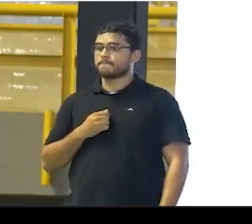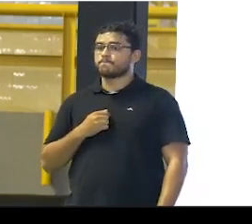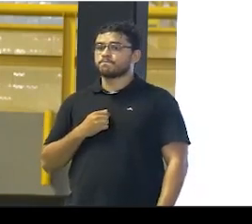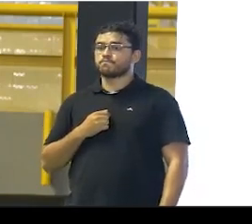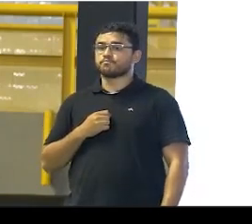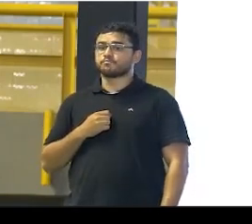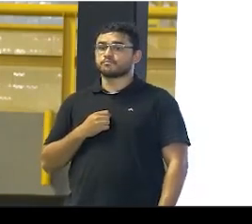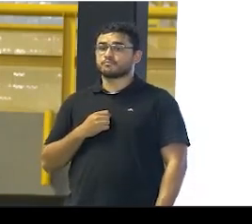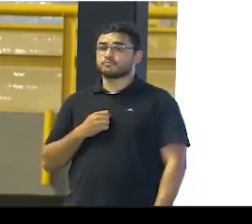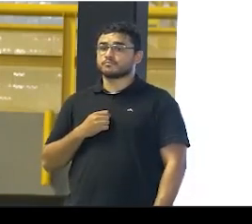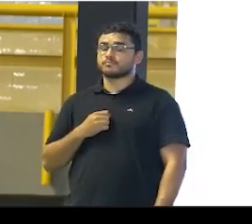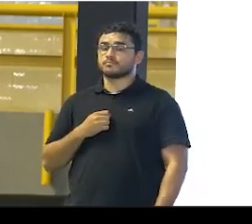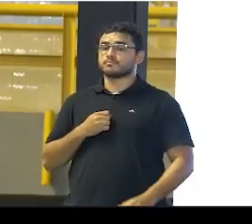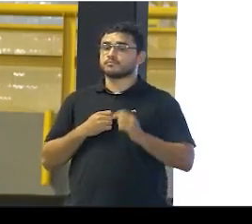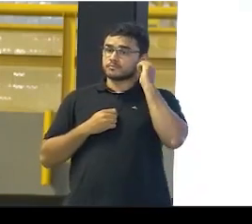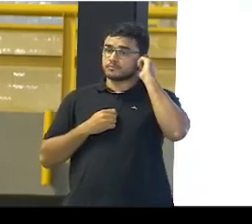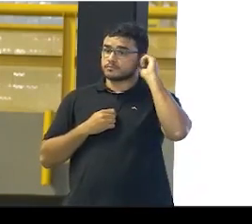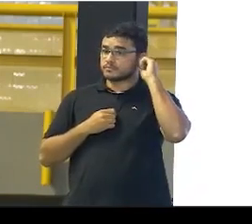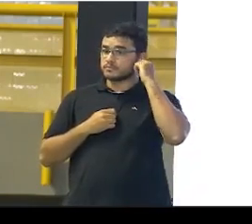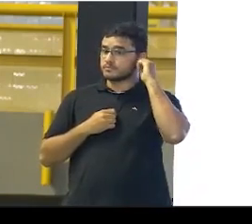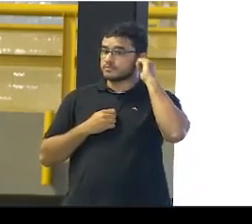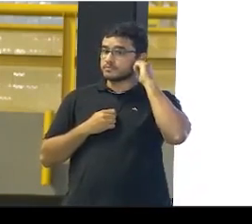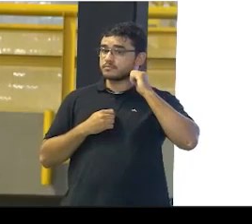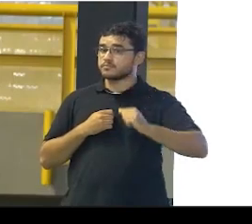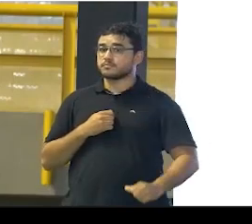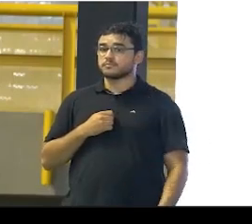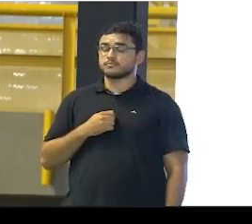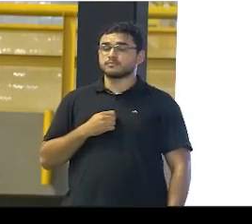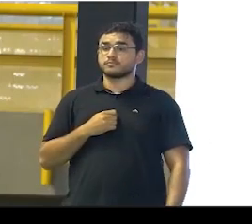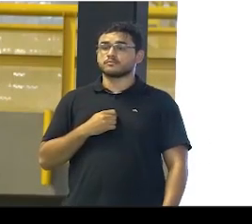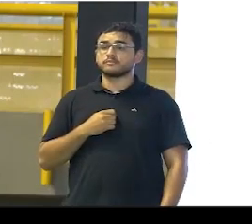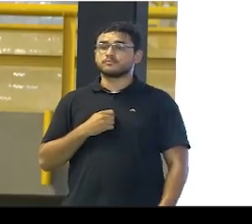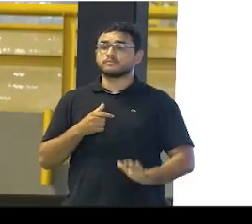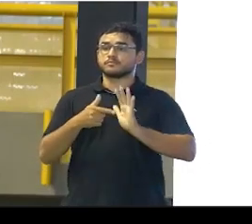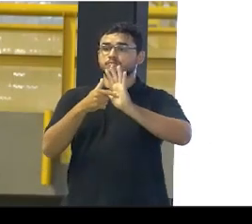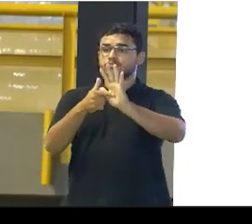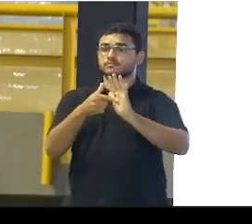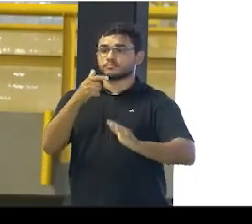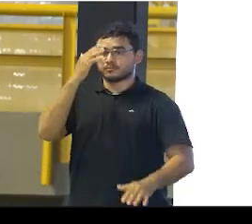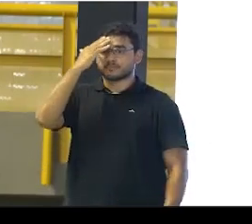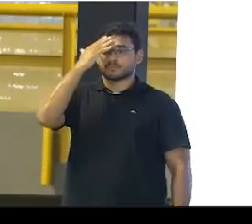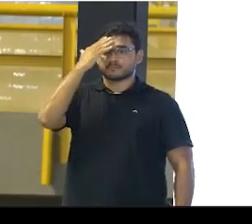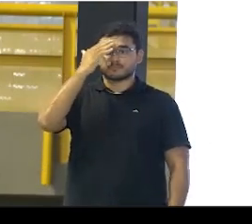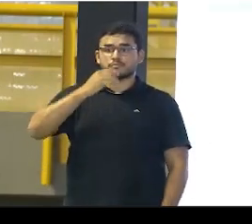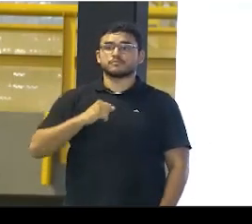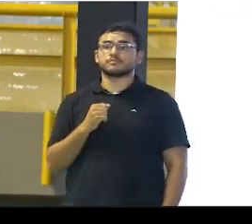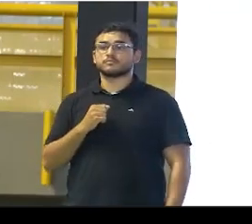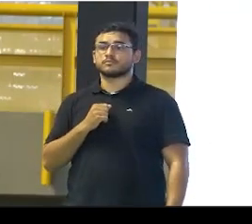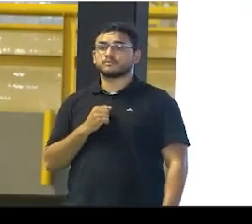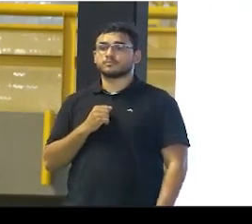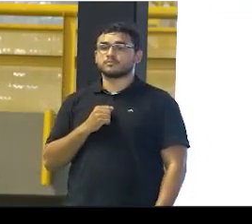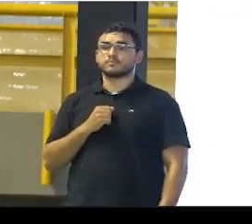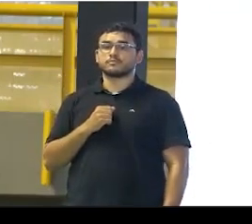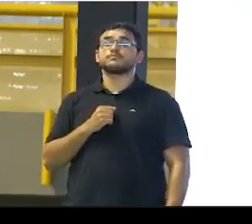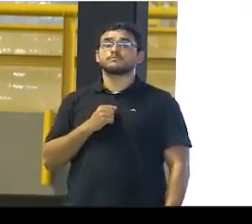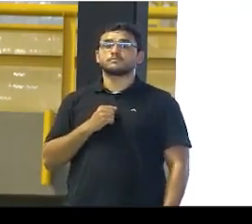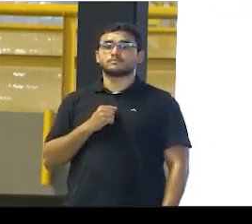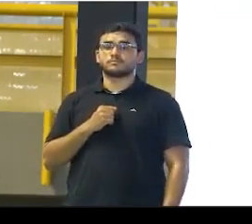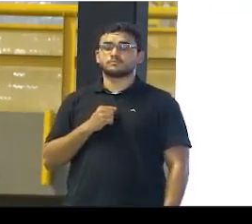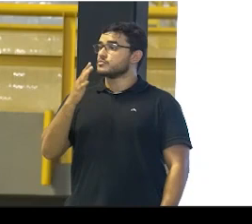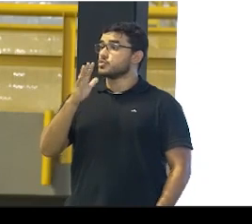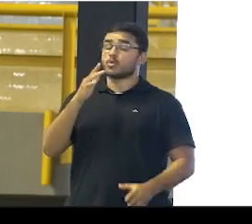Uma, calculo a área da sala e divido pela área de uma cerâmica.